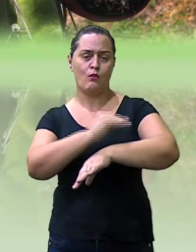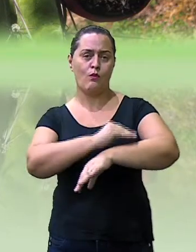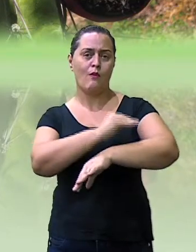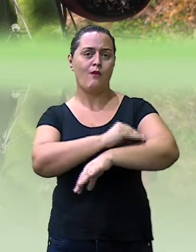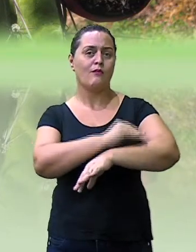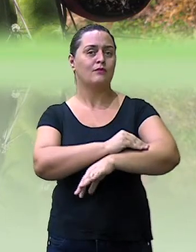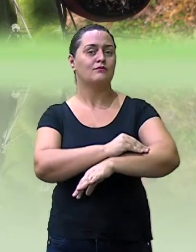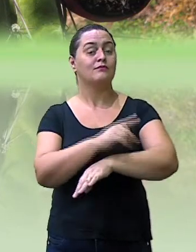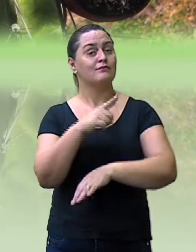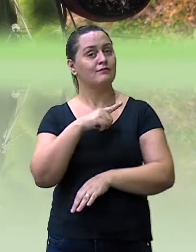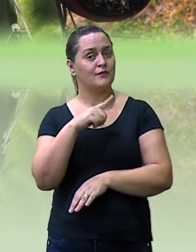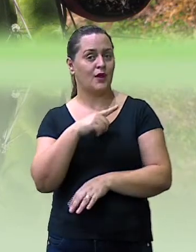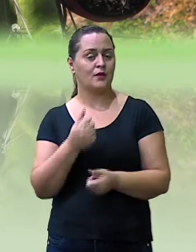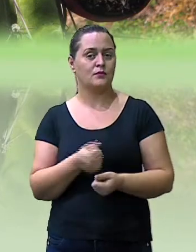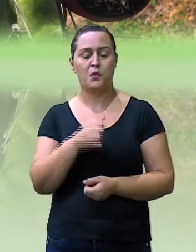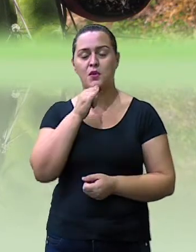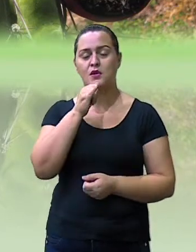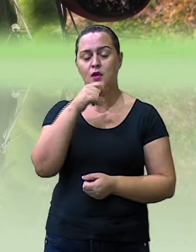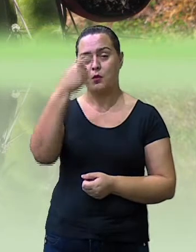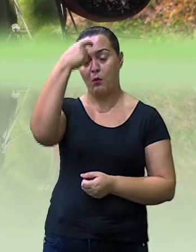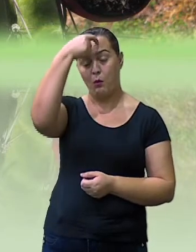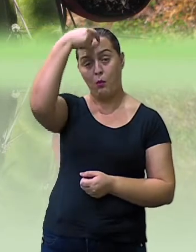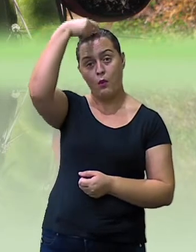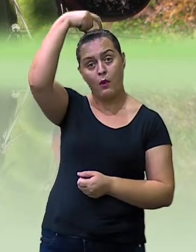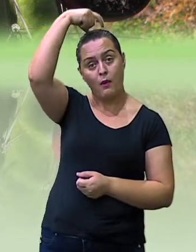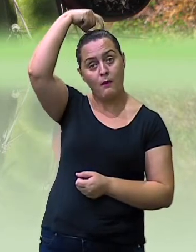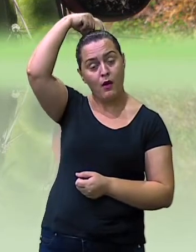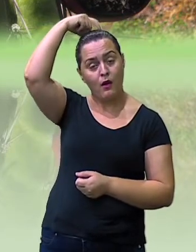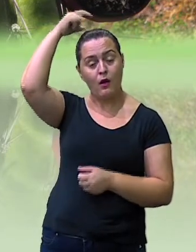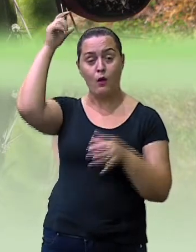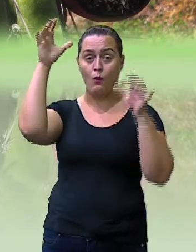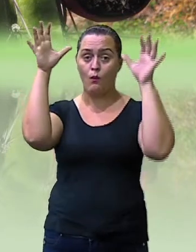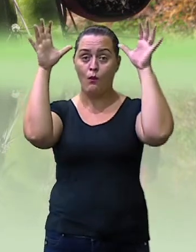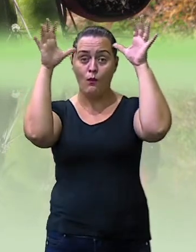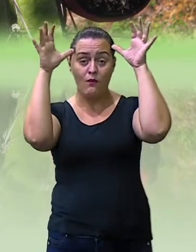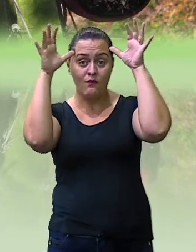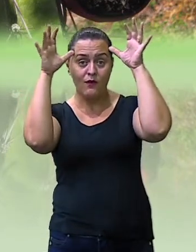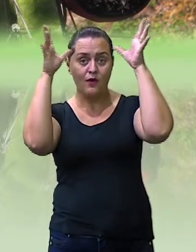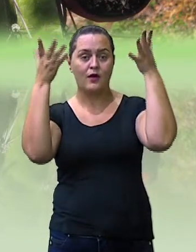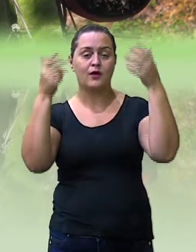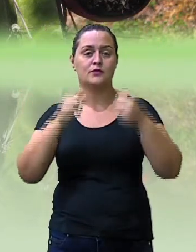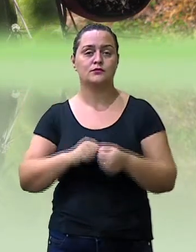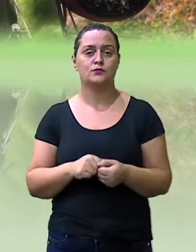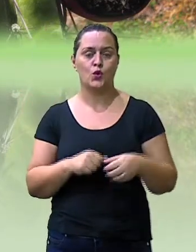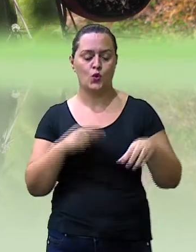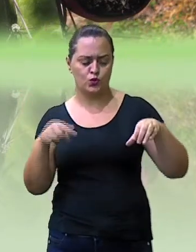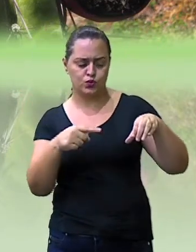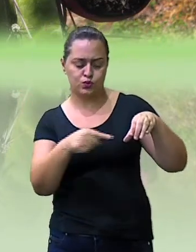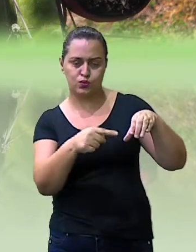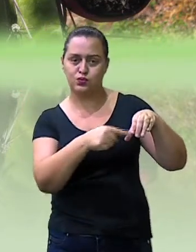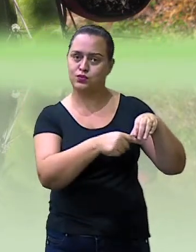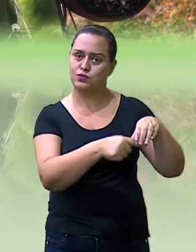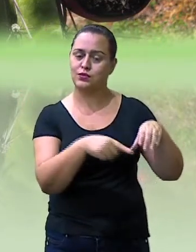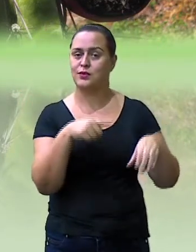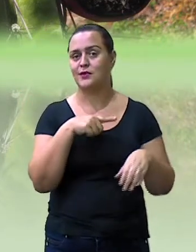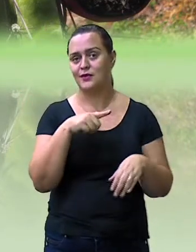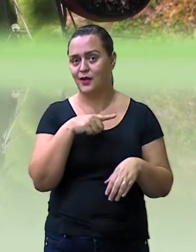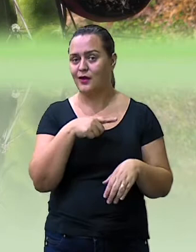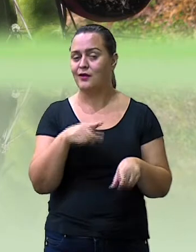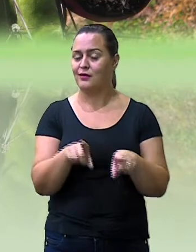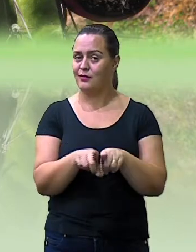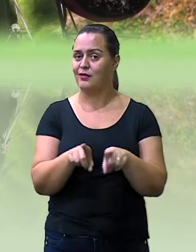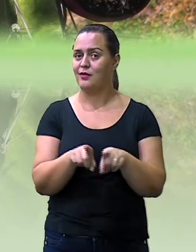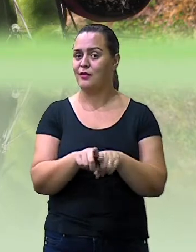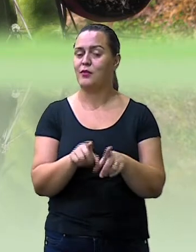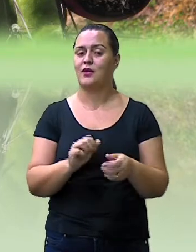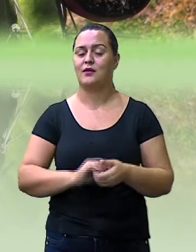o gambá, o preá, o veado catingueiro, o tatu-peba, gatos selvagens,